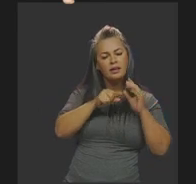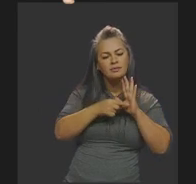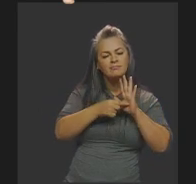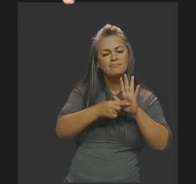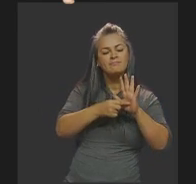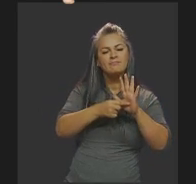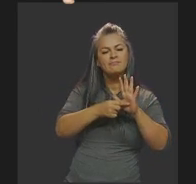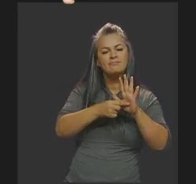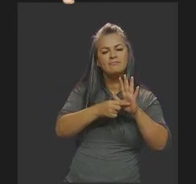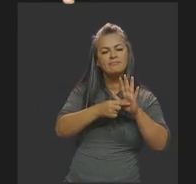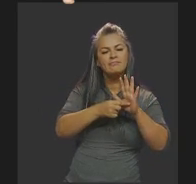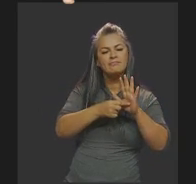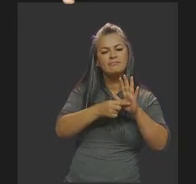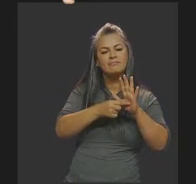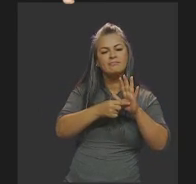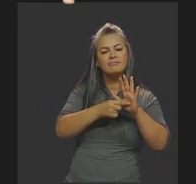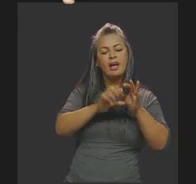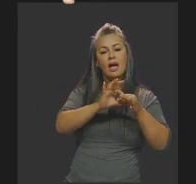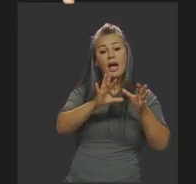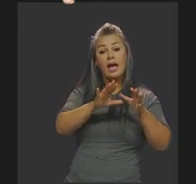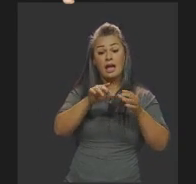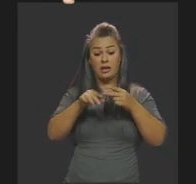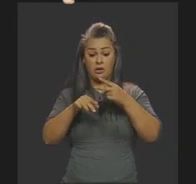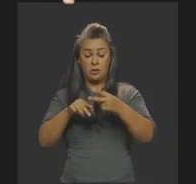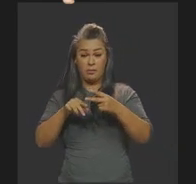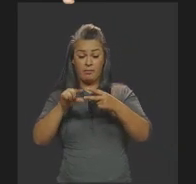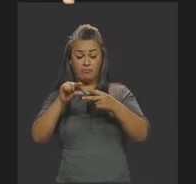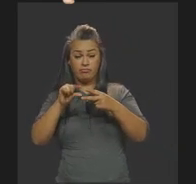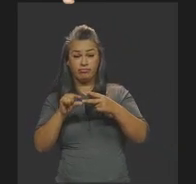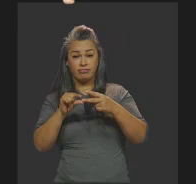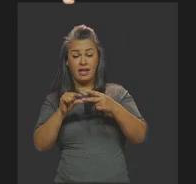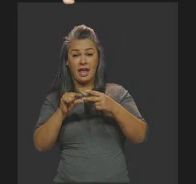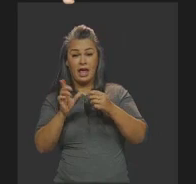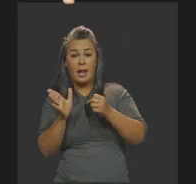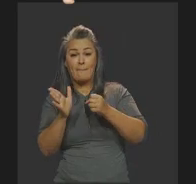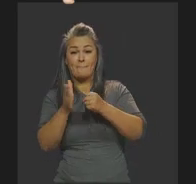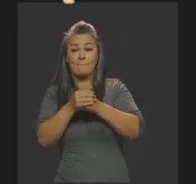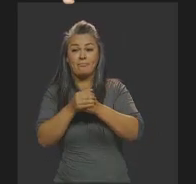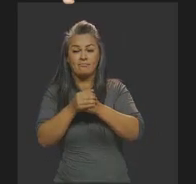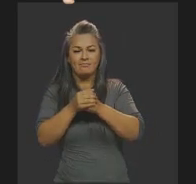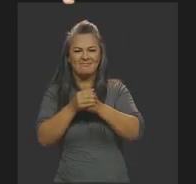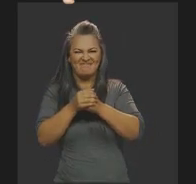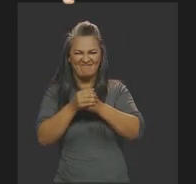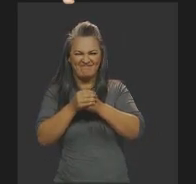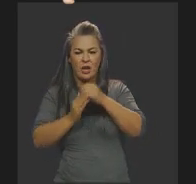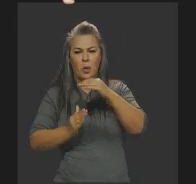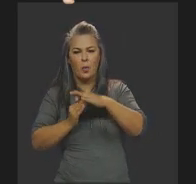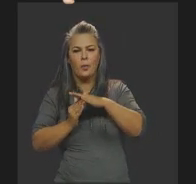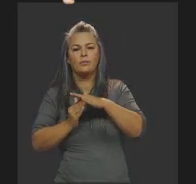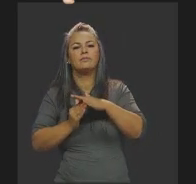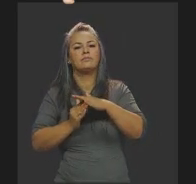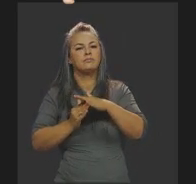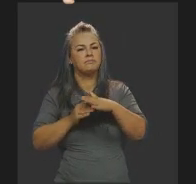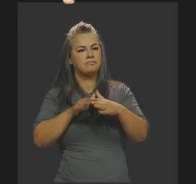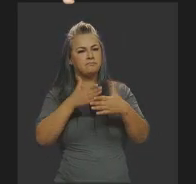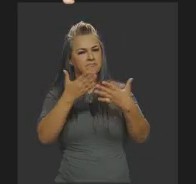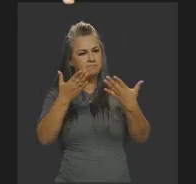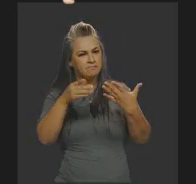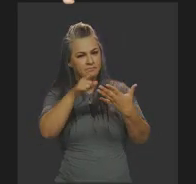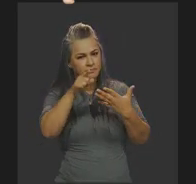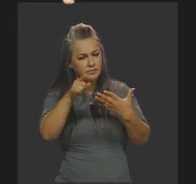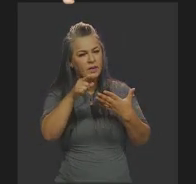manifeste. E o Pzinho inibe esse gene. Então, tudo isso, as informações vão